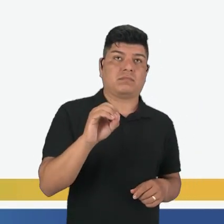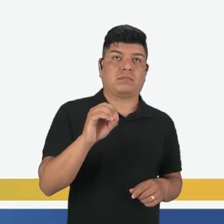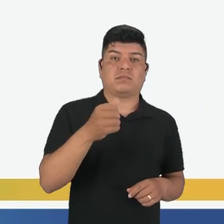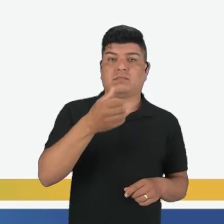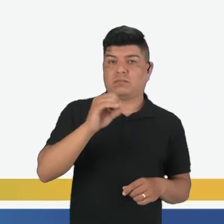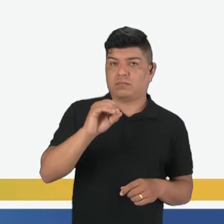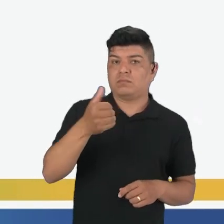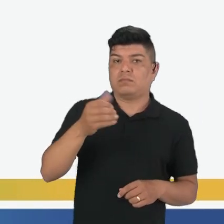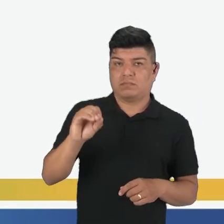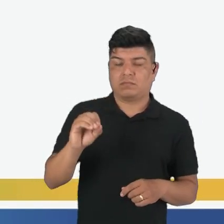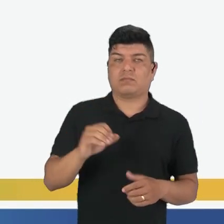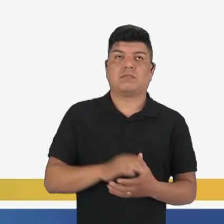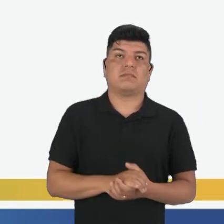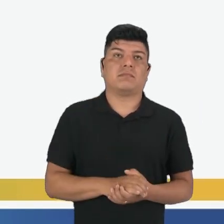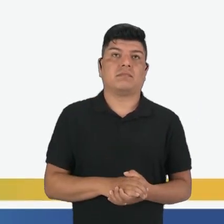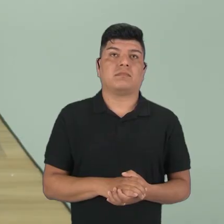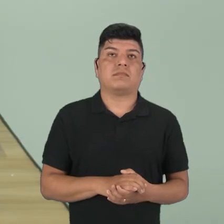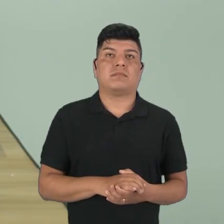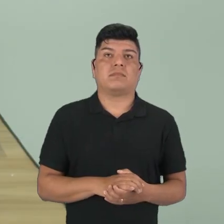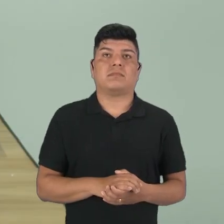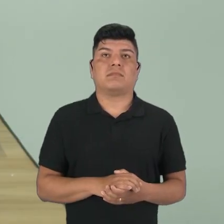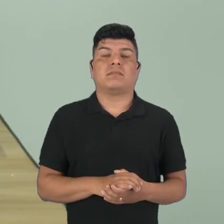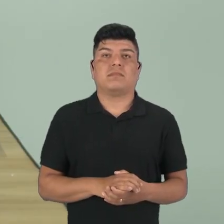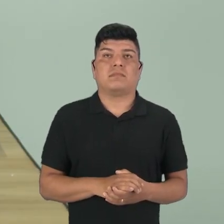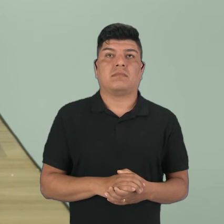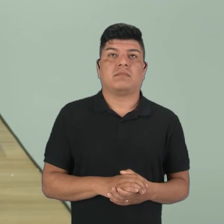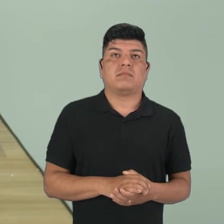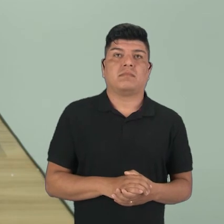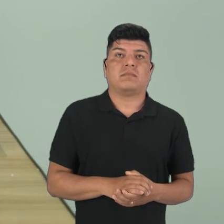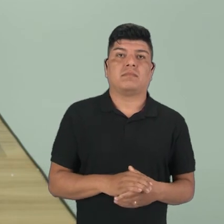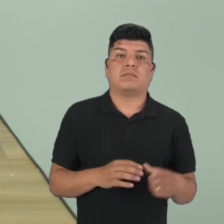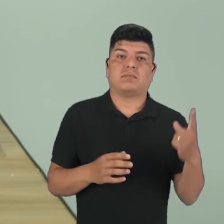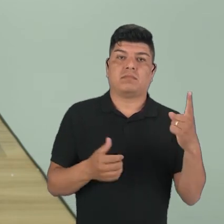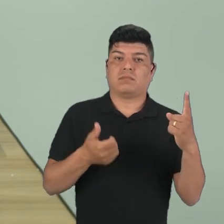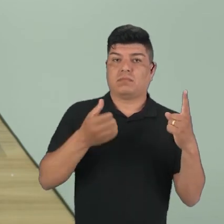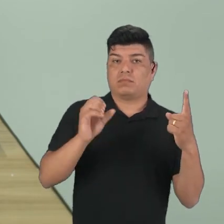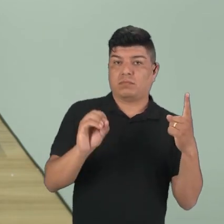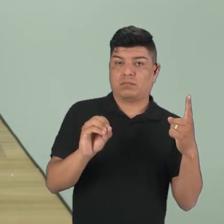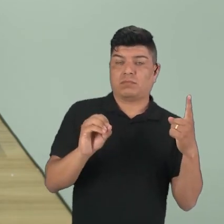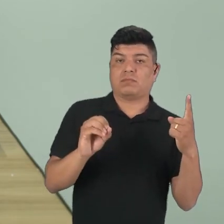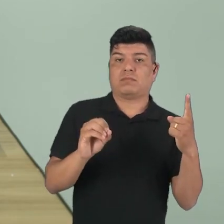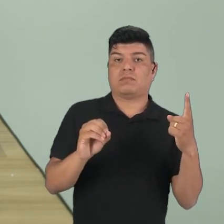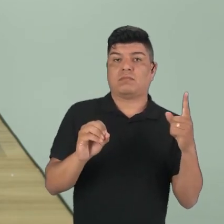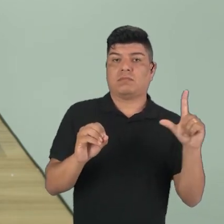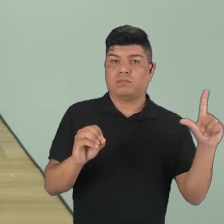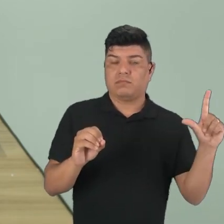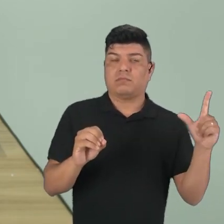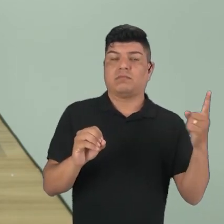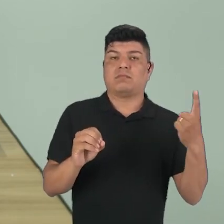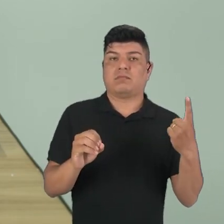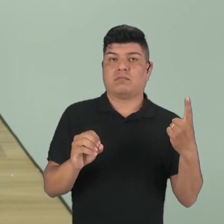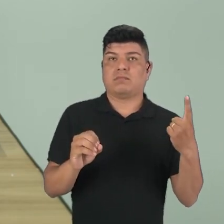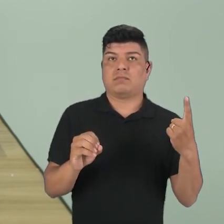10 em 10? Olha só. 10, 1 litro, né? 10, 1